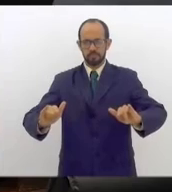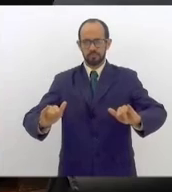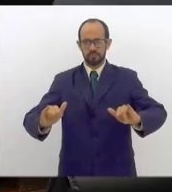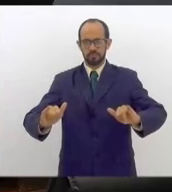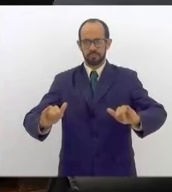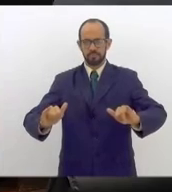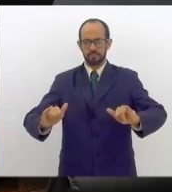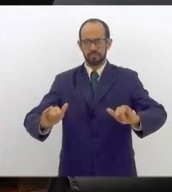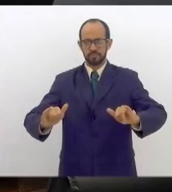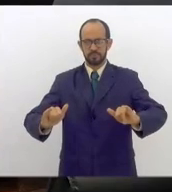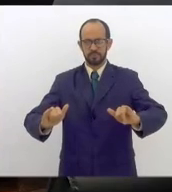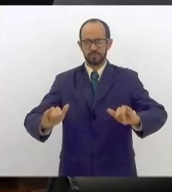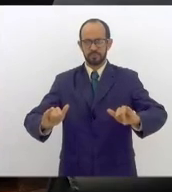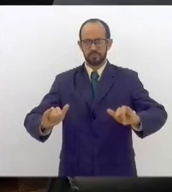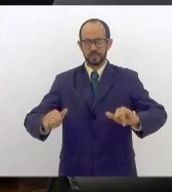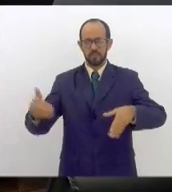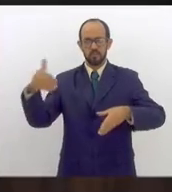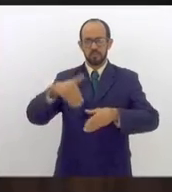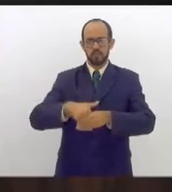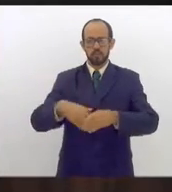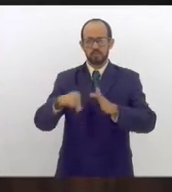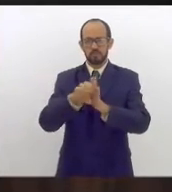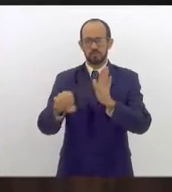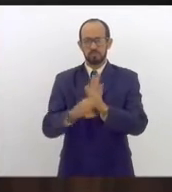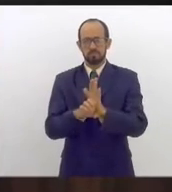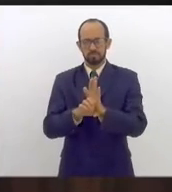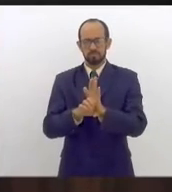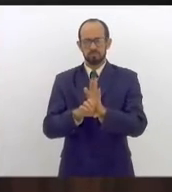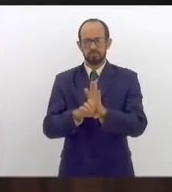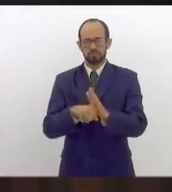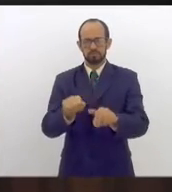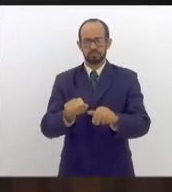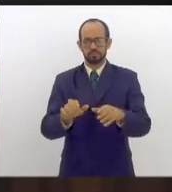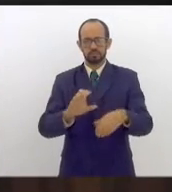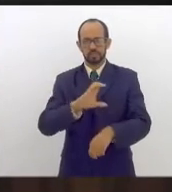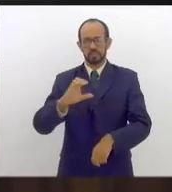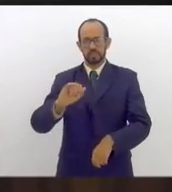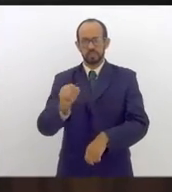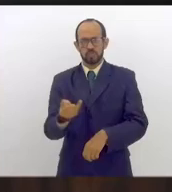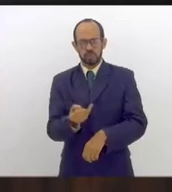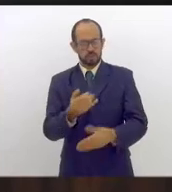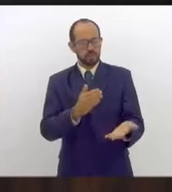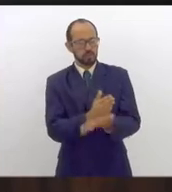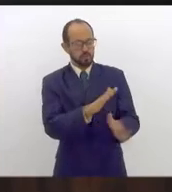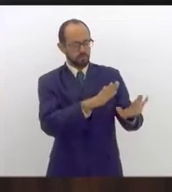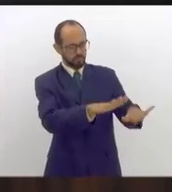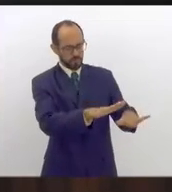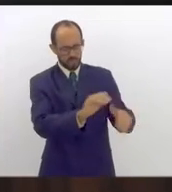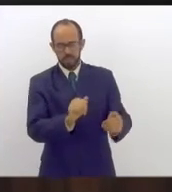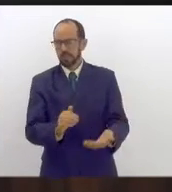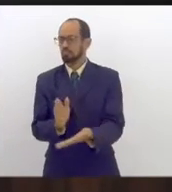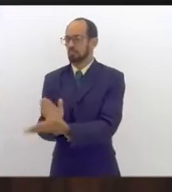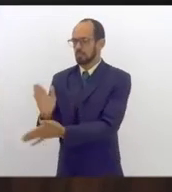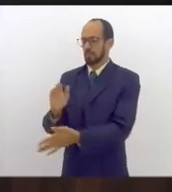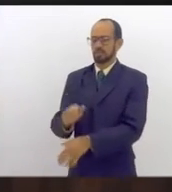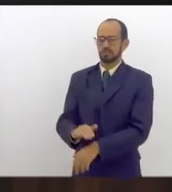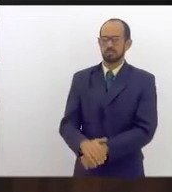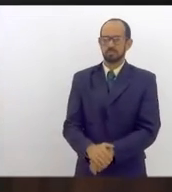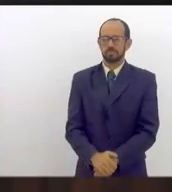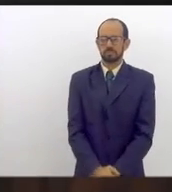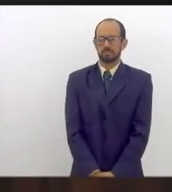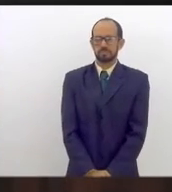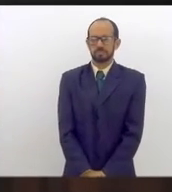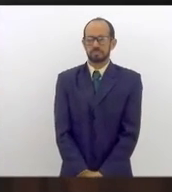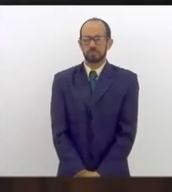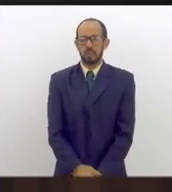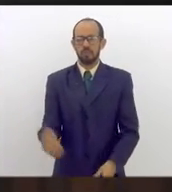Com os pareceres emitidos, em votação as emendas da Comissão de Constituição e Justiça. Senhores, que aprovam, permaneçam como estão, aprovado.